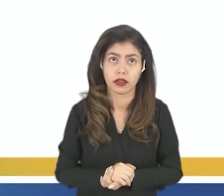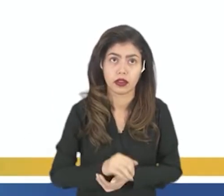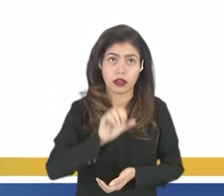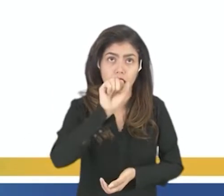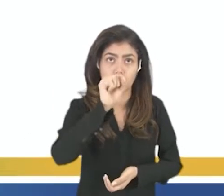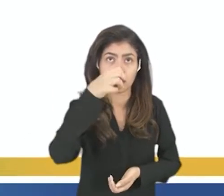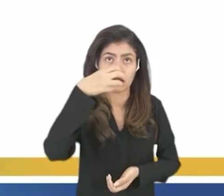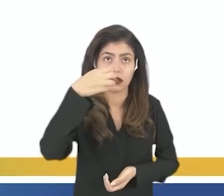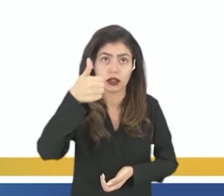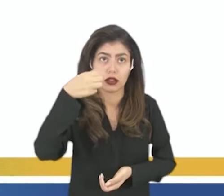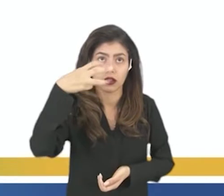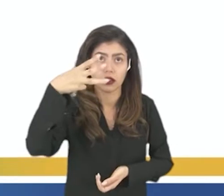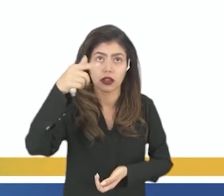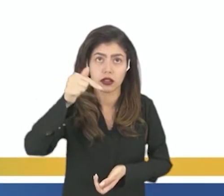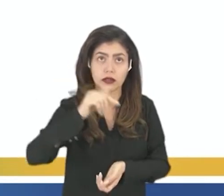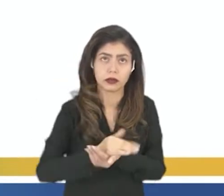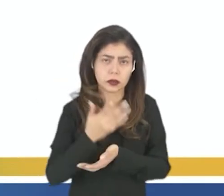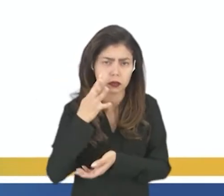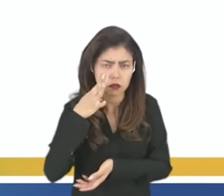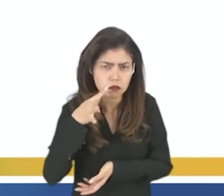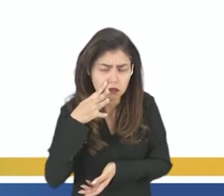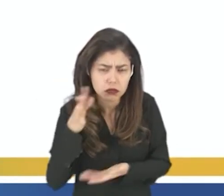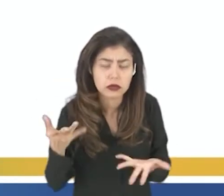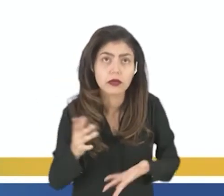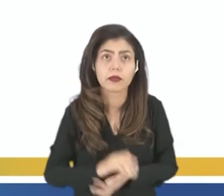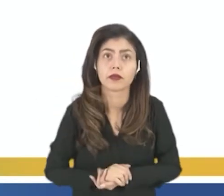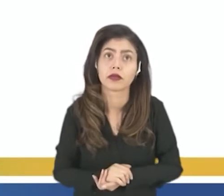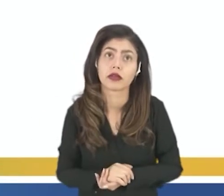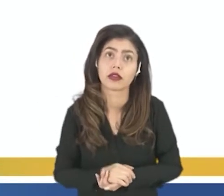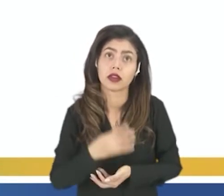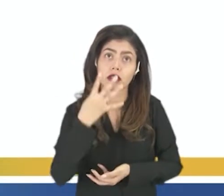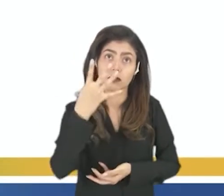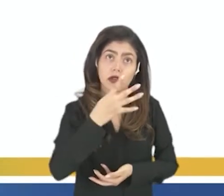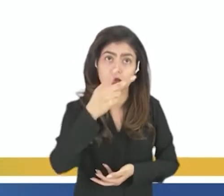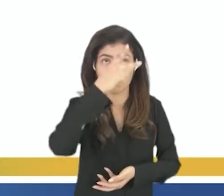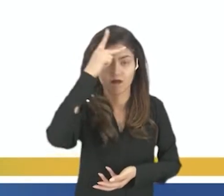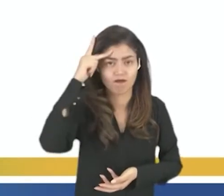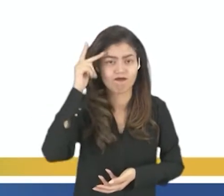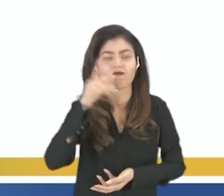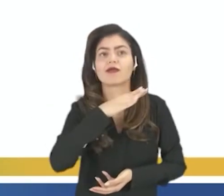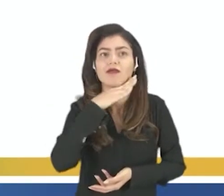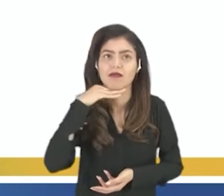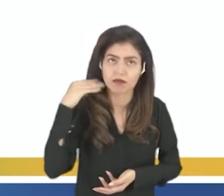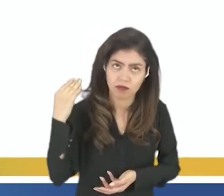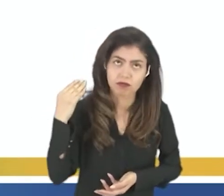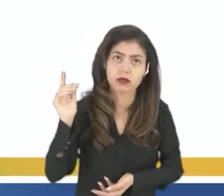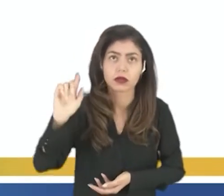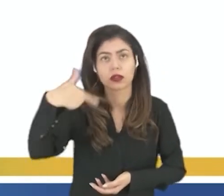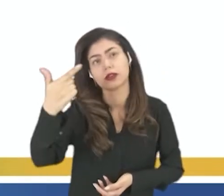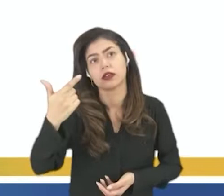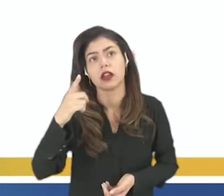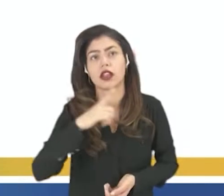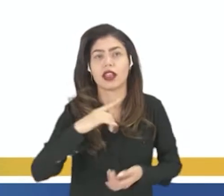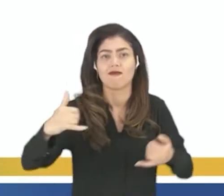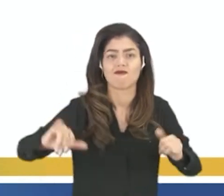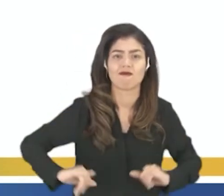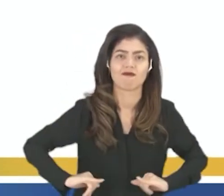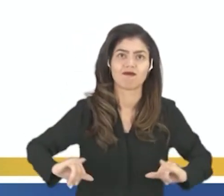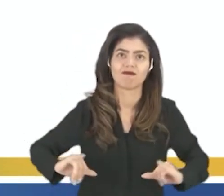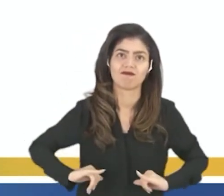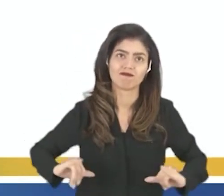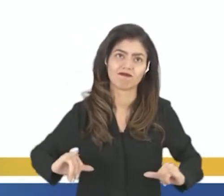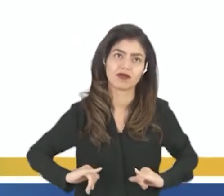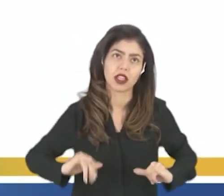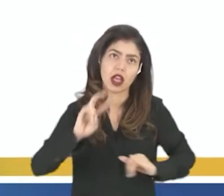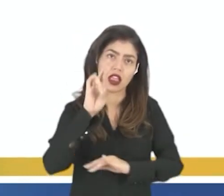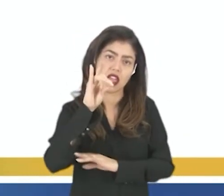a pedra de sua curiosidade de várias pessoas e quatro delas morreram e muitas outras muitas outras sofreram